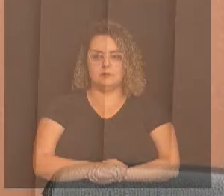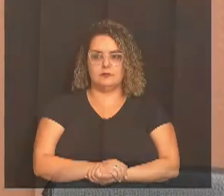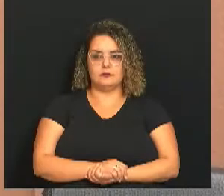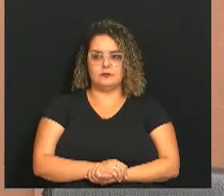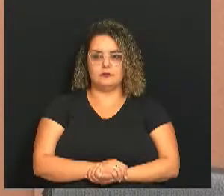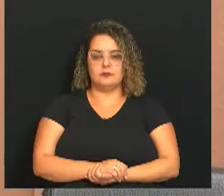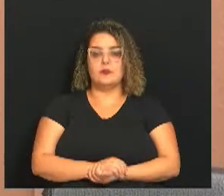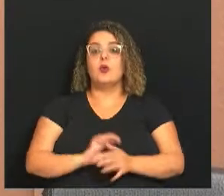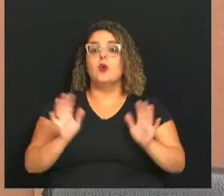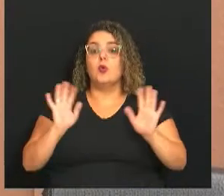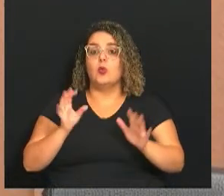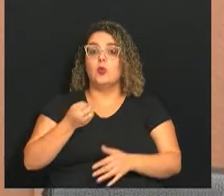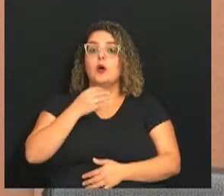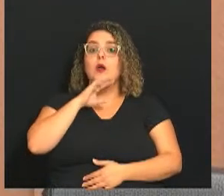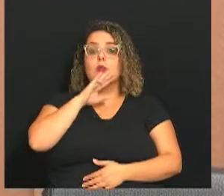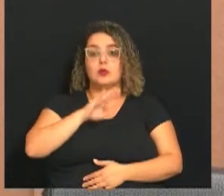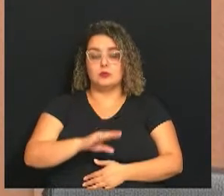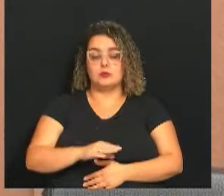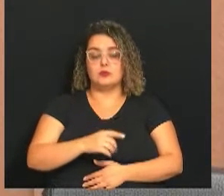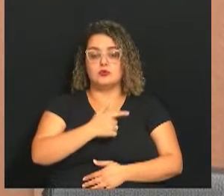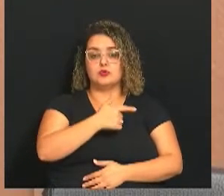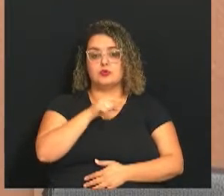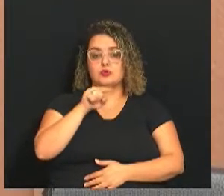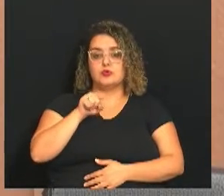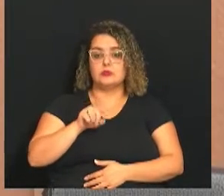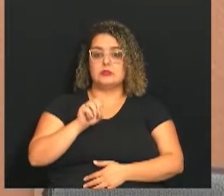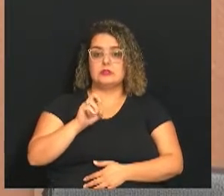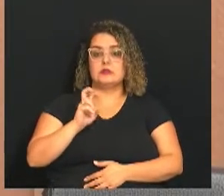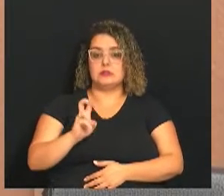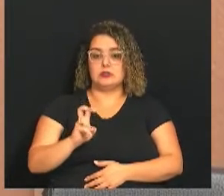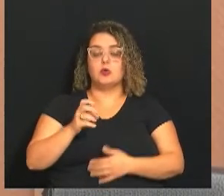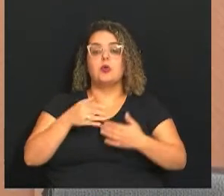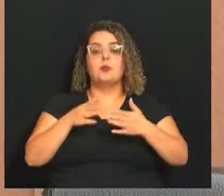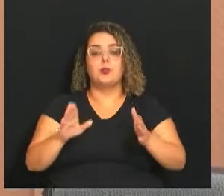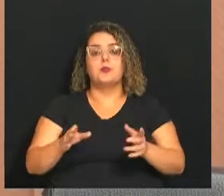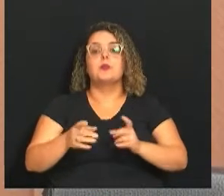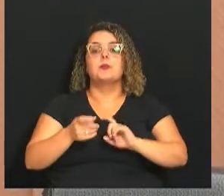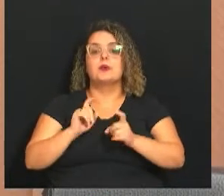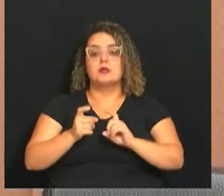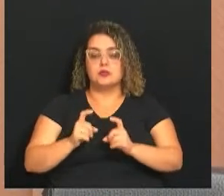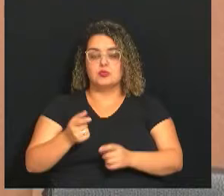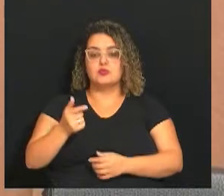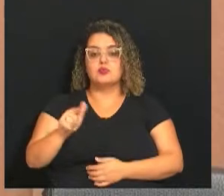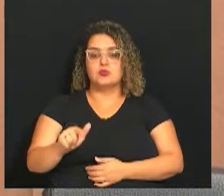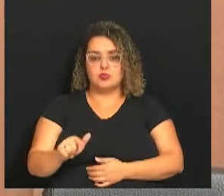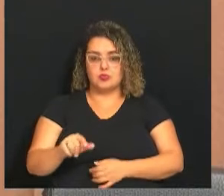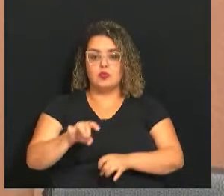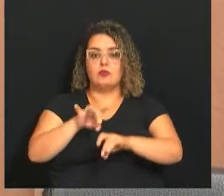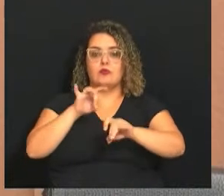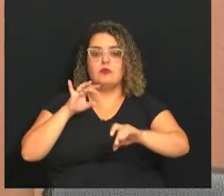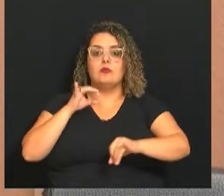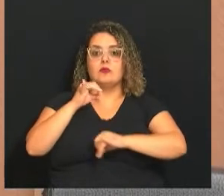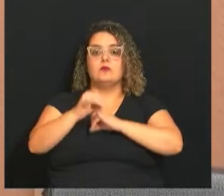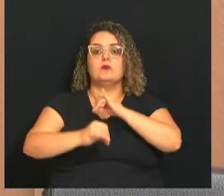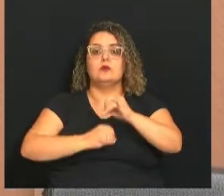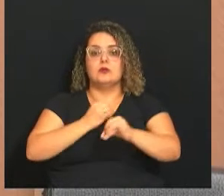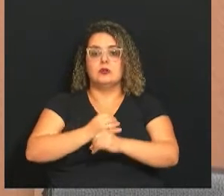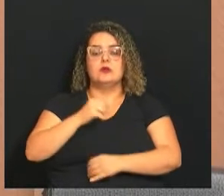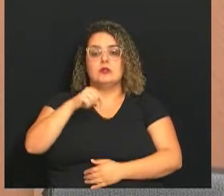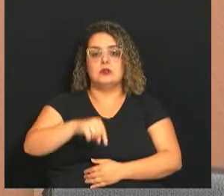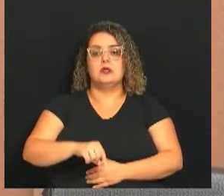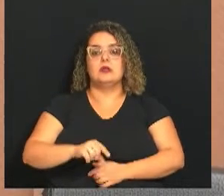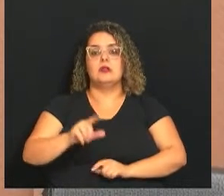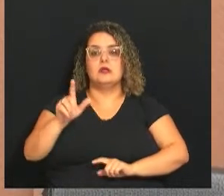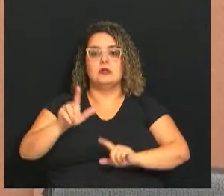14h05 desta quinta-feira, vamos dar abertura a mais uma reunião, mais uma transmissão ao vivo aqui na TV Câmara